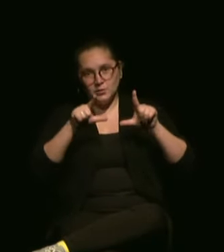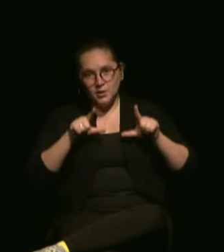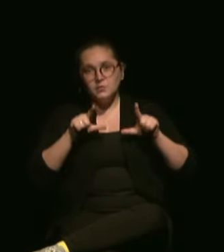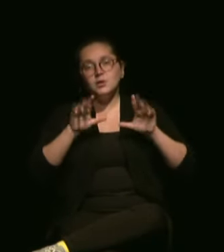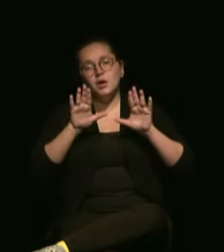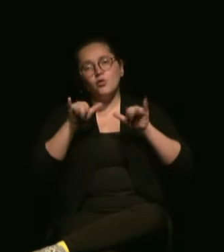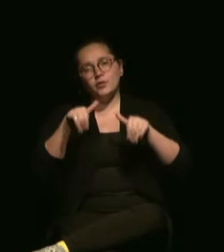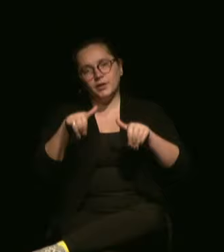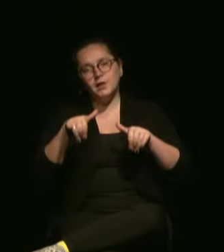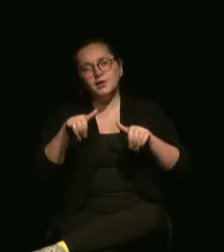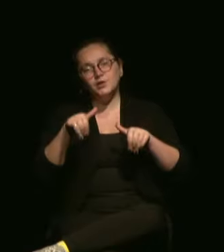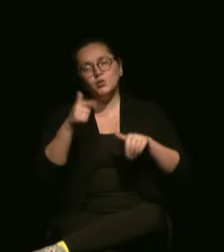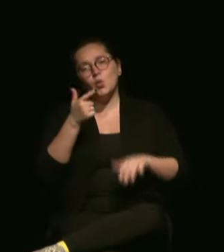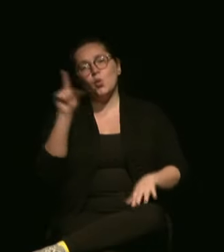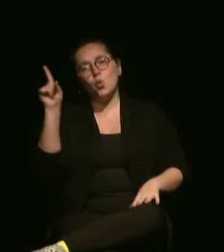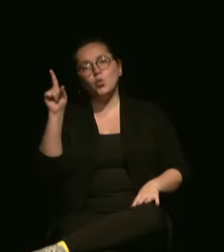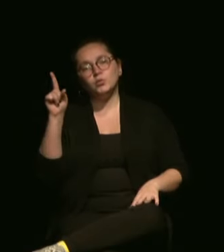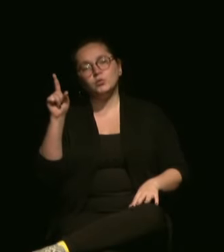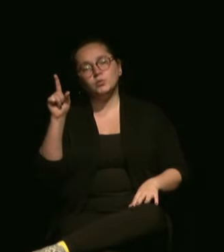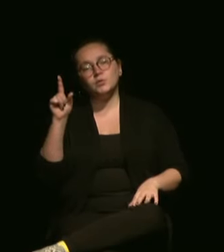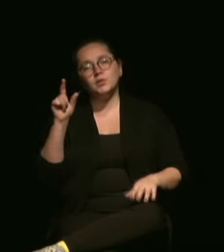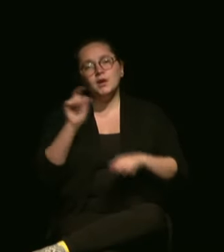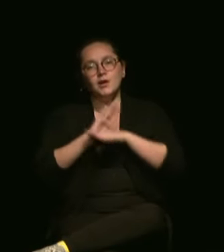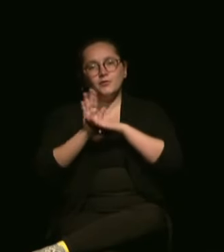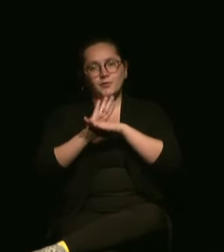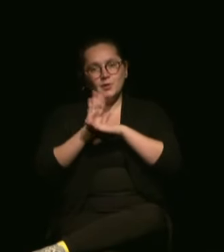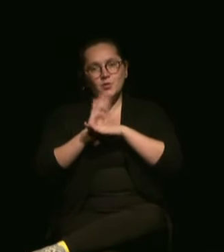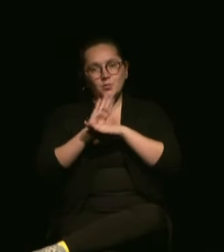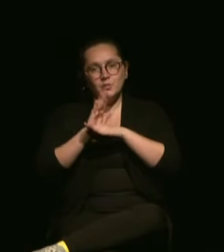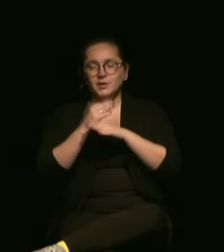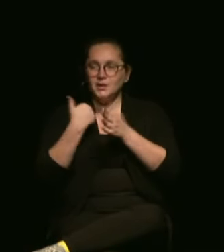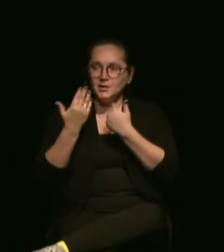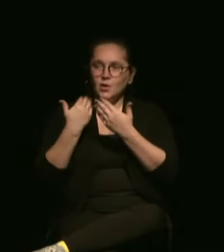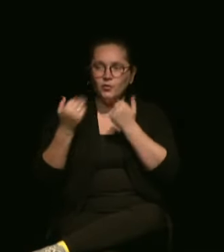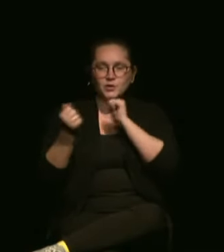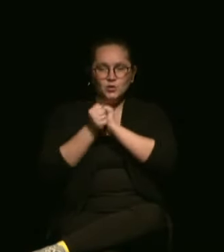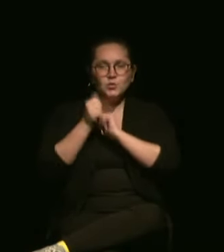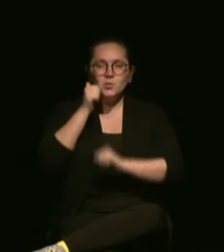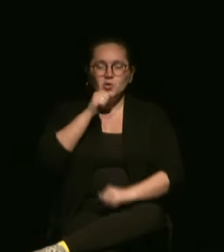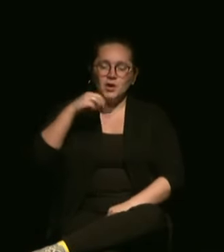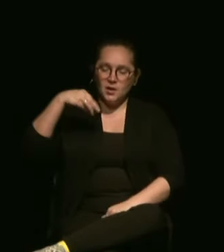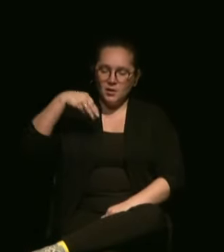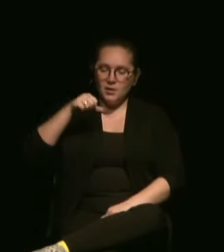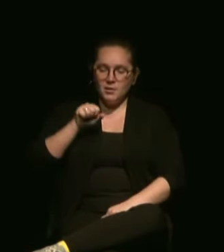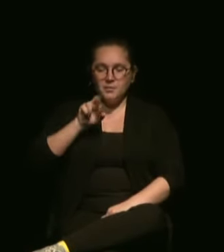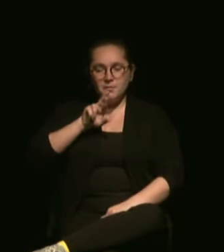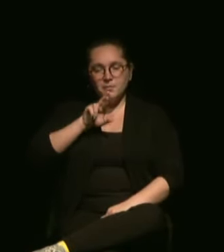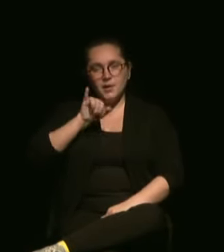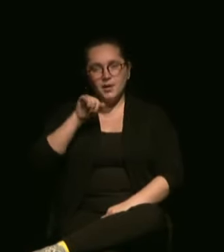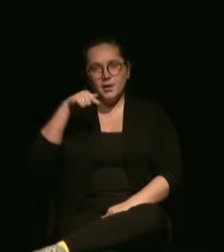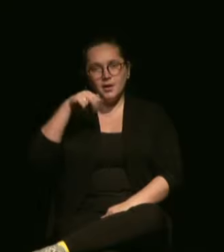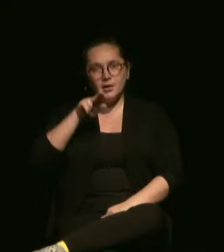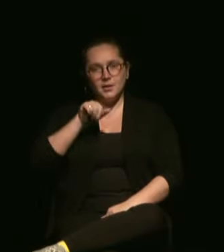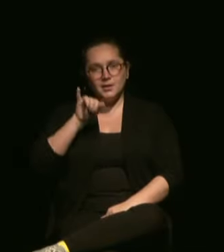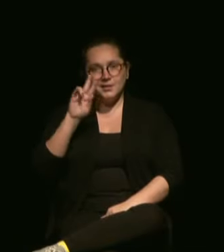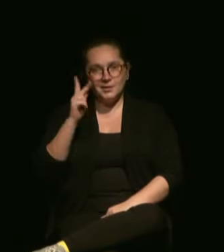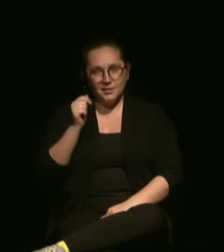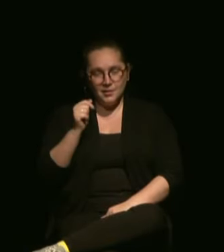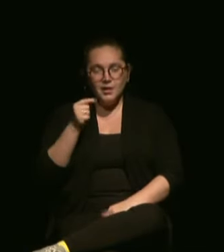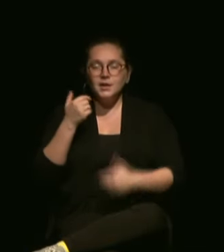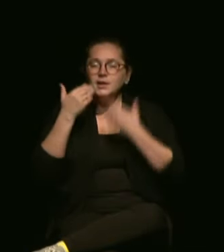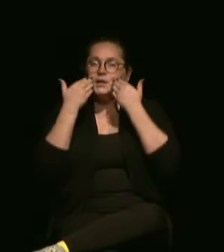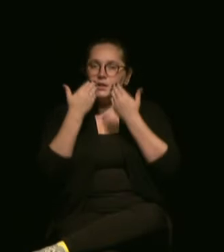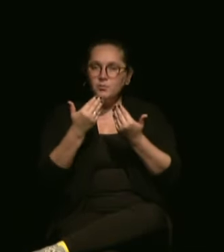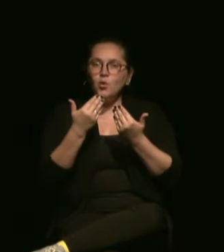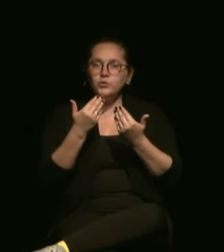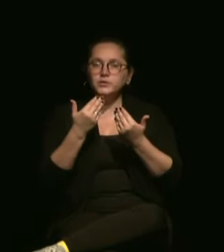terminar mostrando mais um pedacinho da conversa dele com a dona Mariquinha, que ilustra isso que eu estou